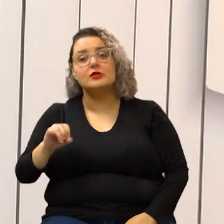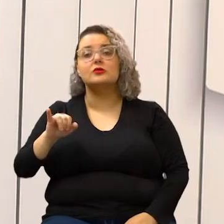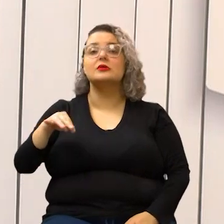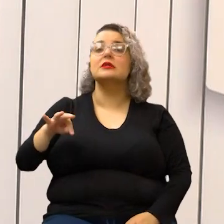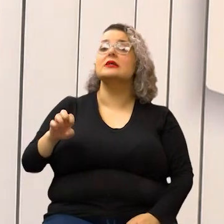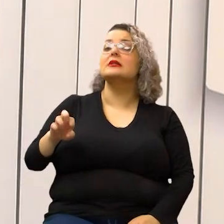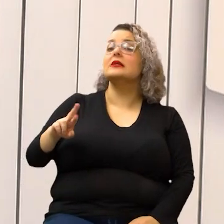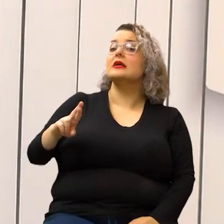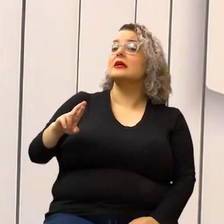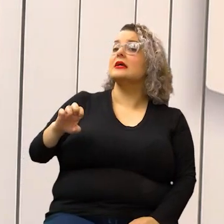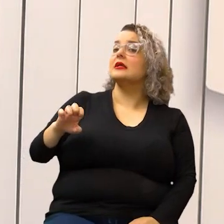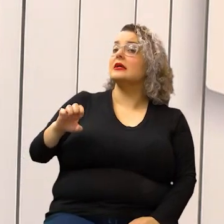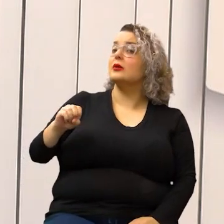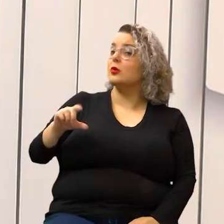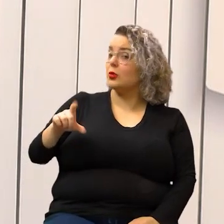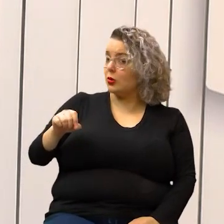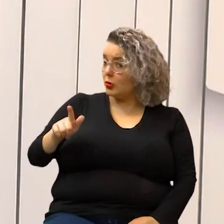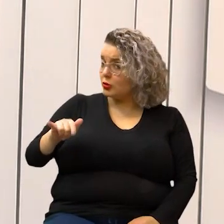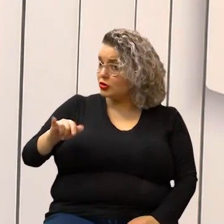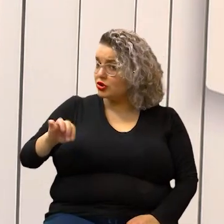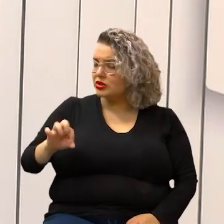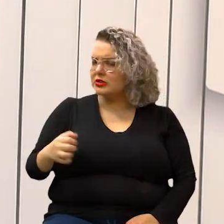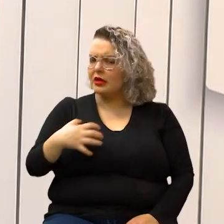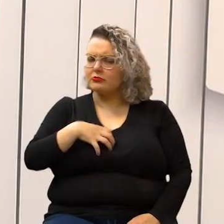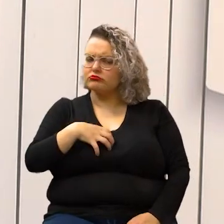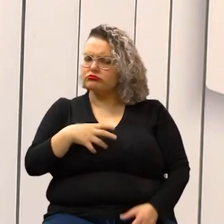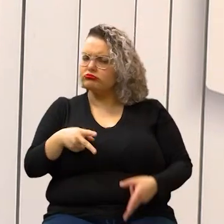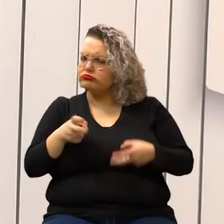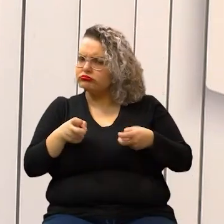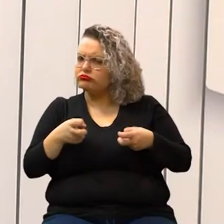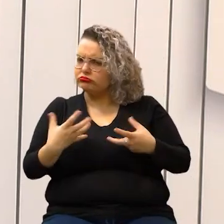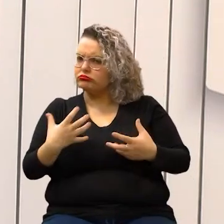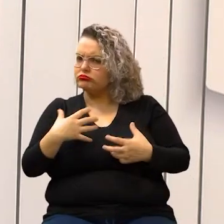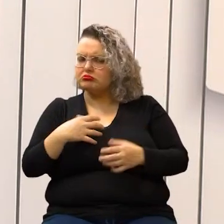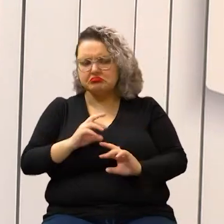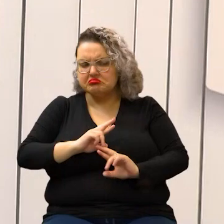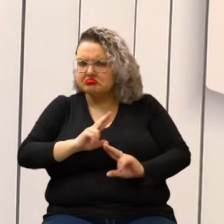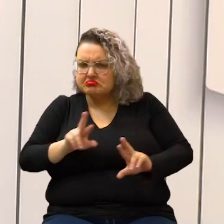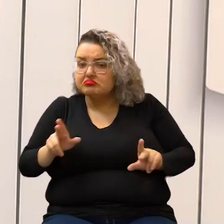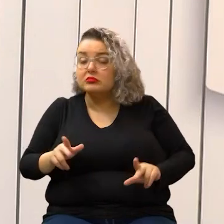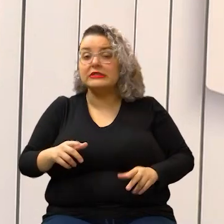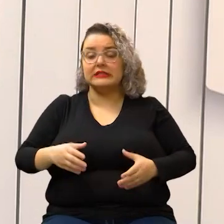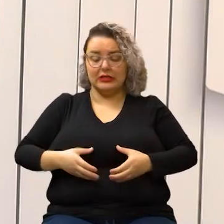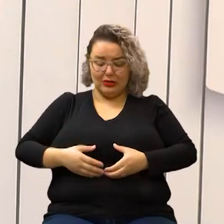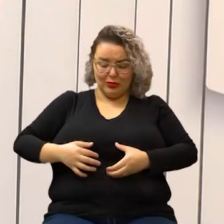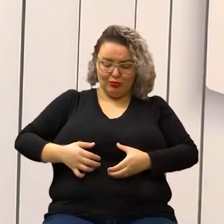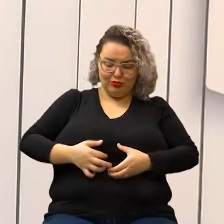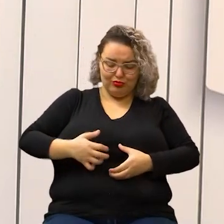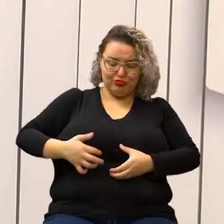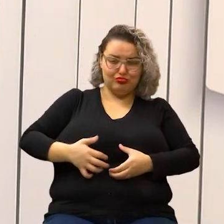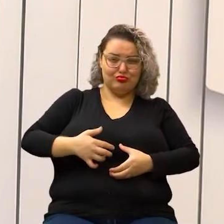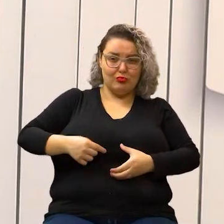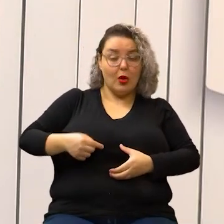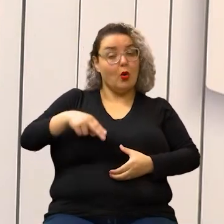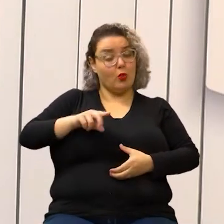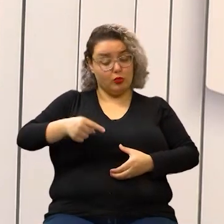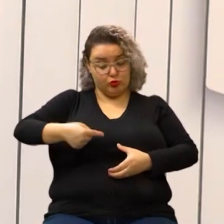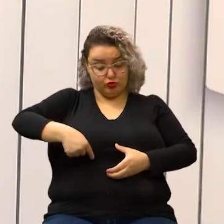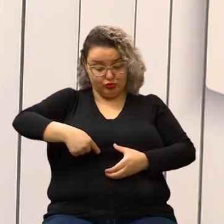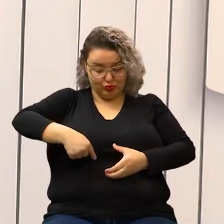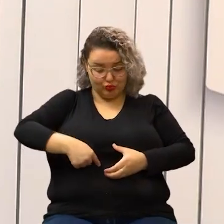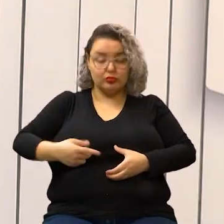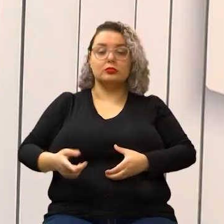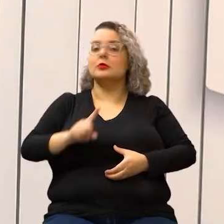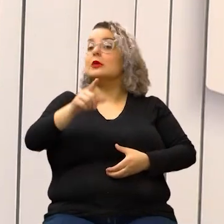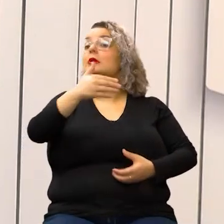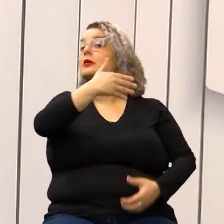um gastroenterologista assim que notar qualquer sinal ou sintoma que possa indicar gastrite